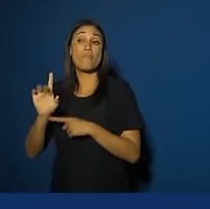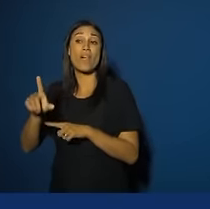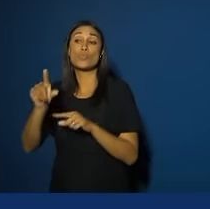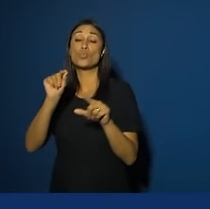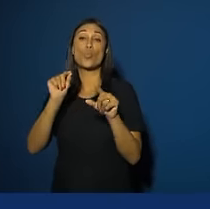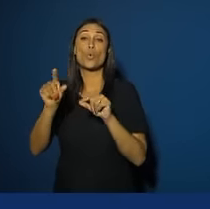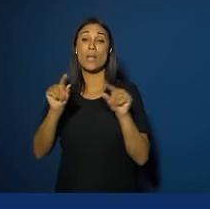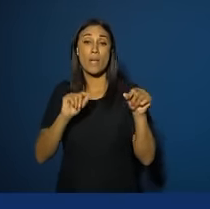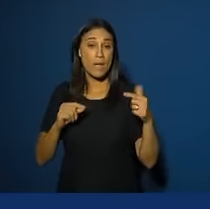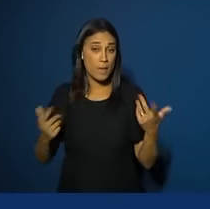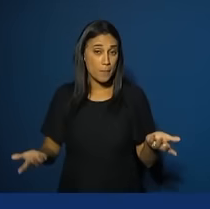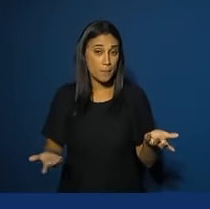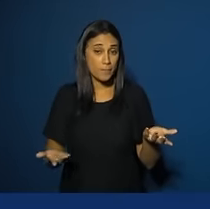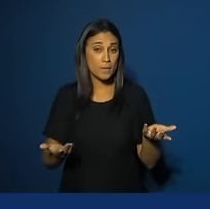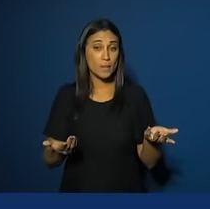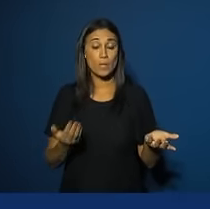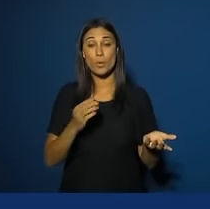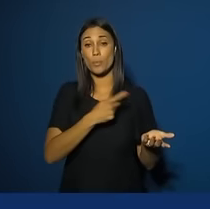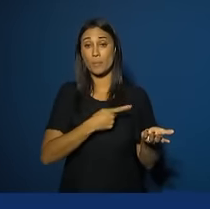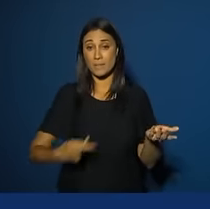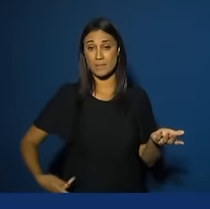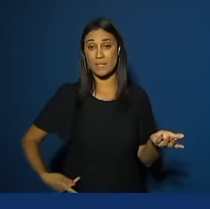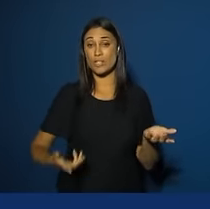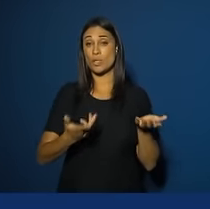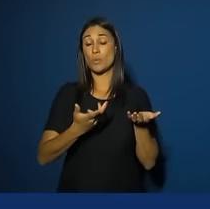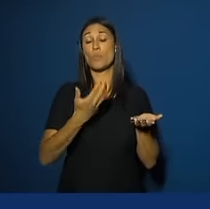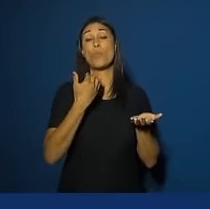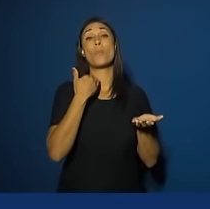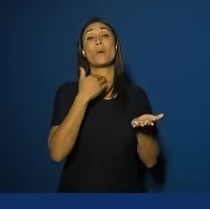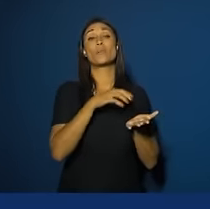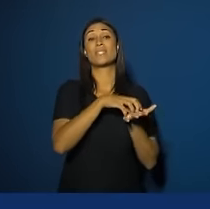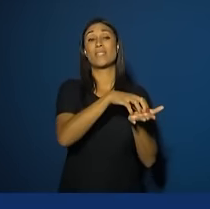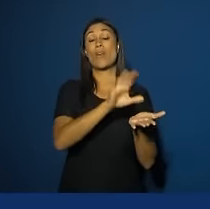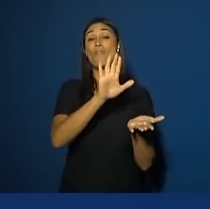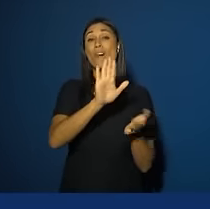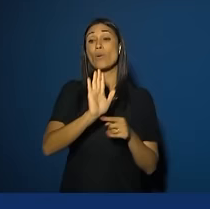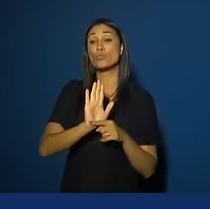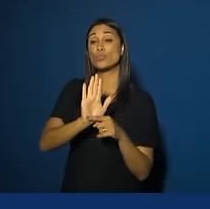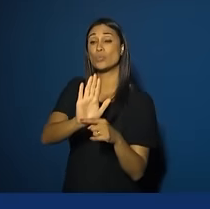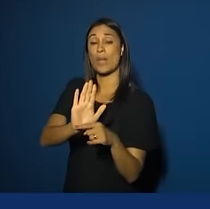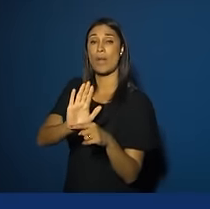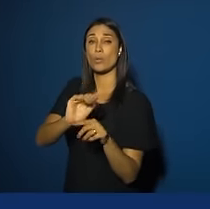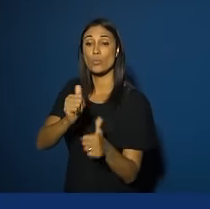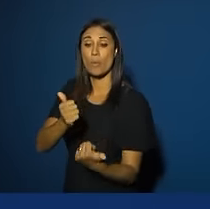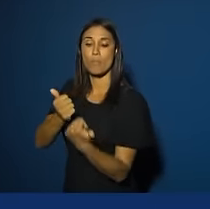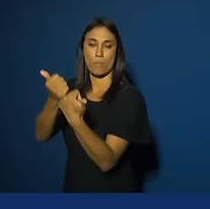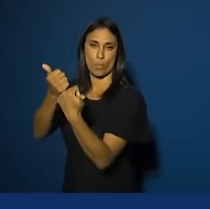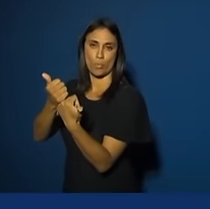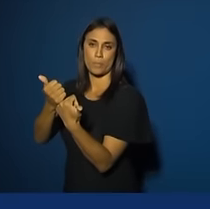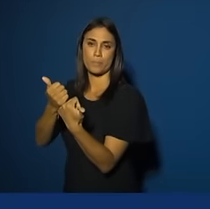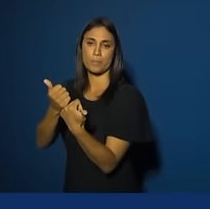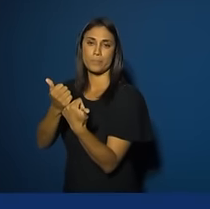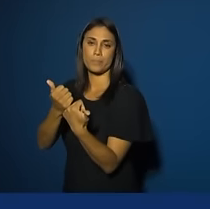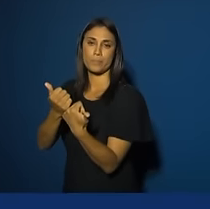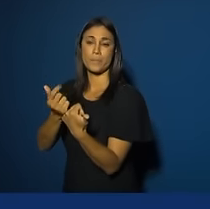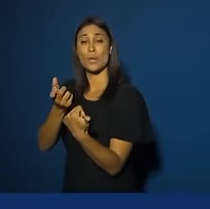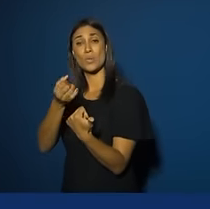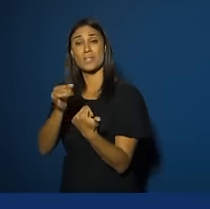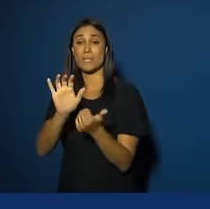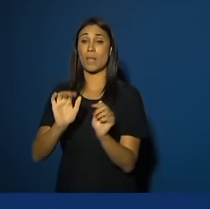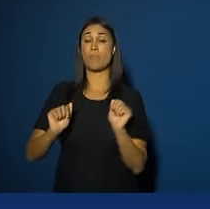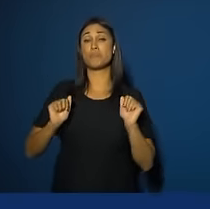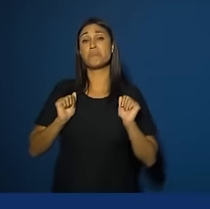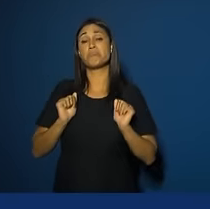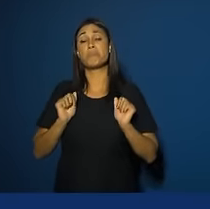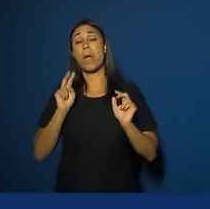nomear o presidente do Banco Central, quer para a inflação, ajudaria muito na ancoragem. Né? Do ponto de vista de quem está sentado